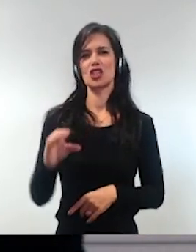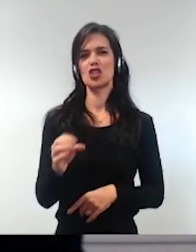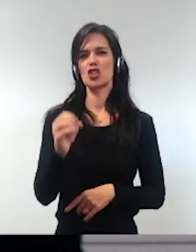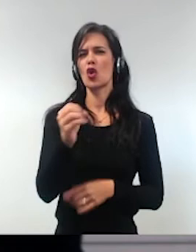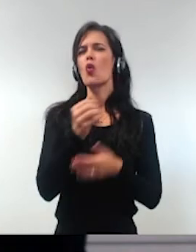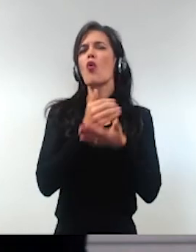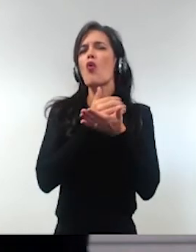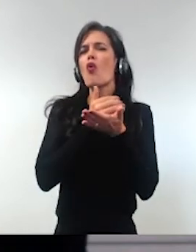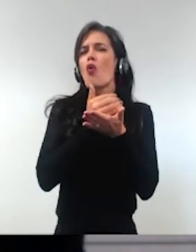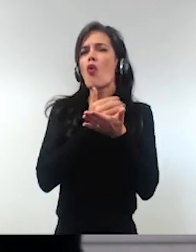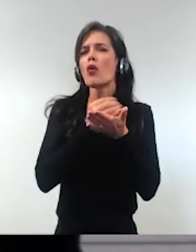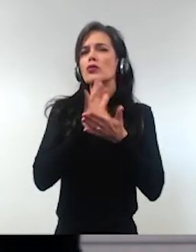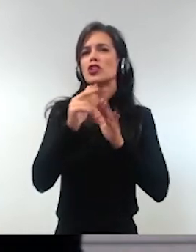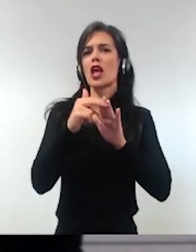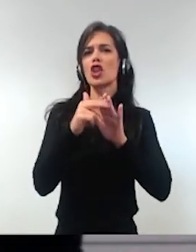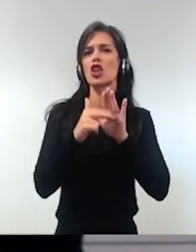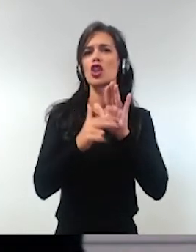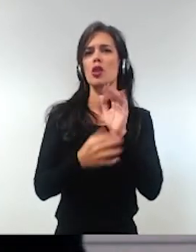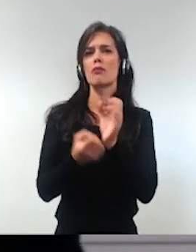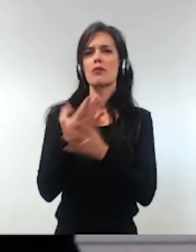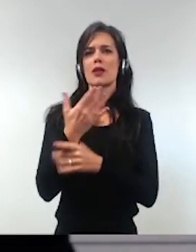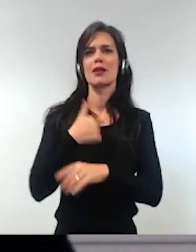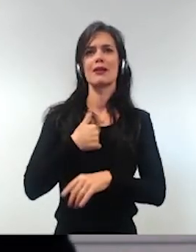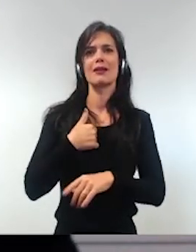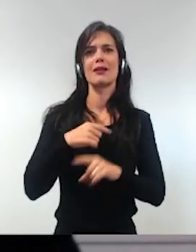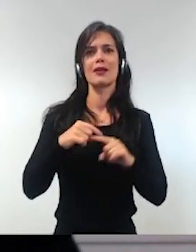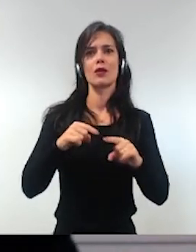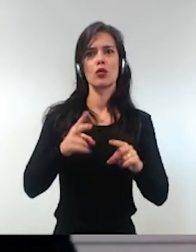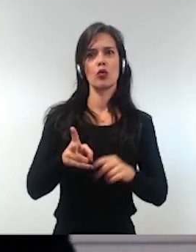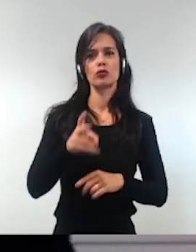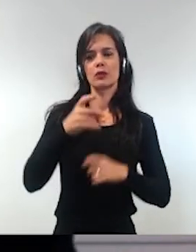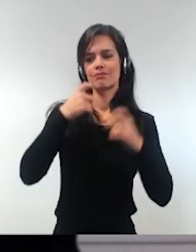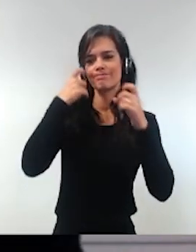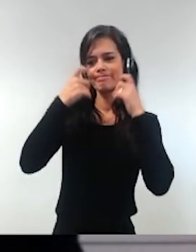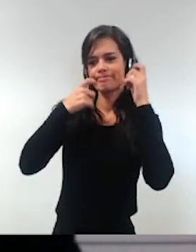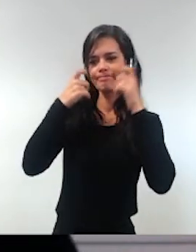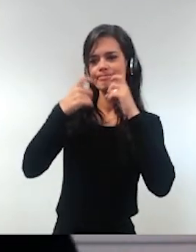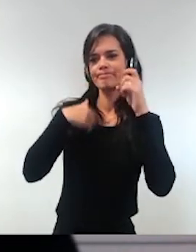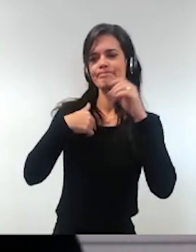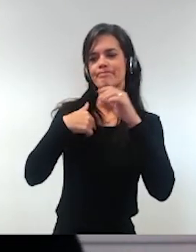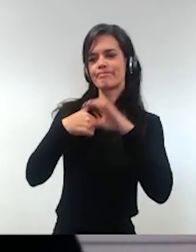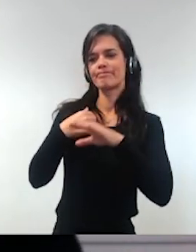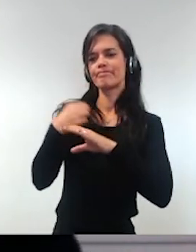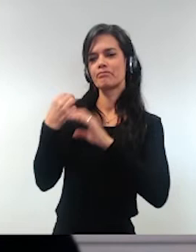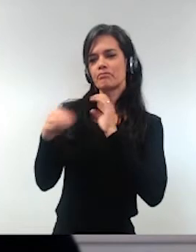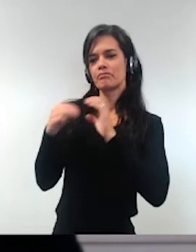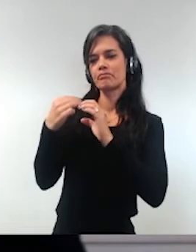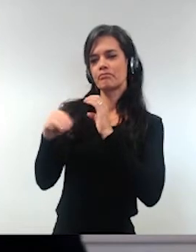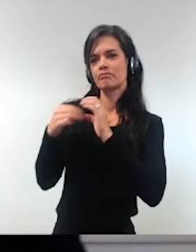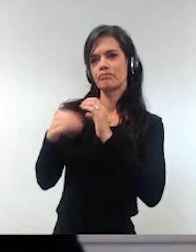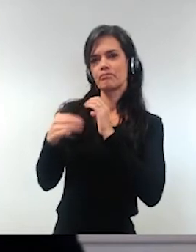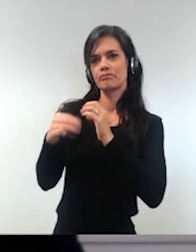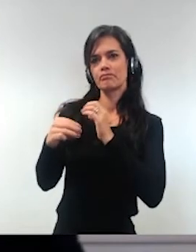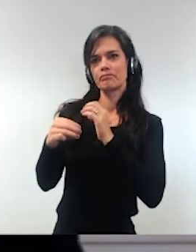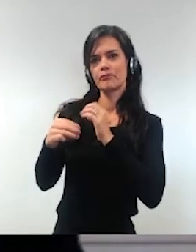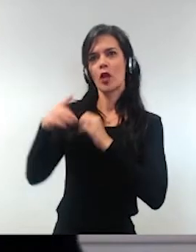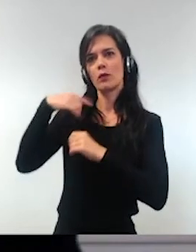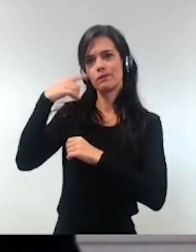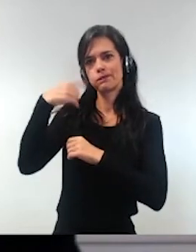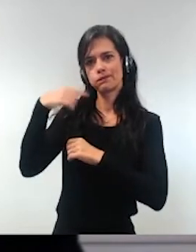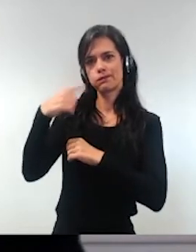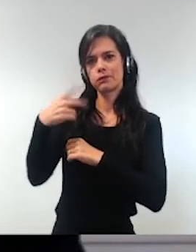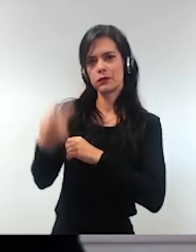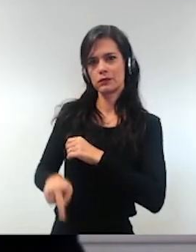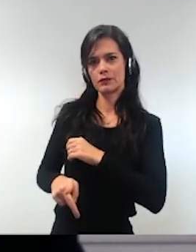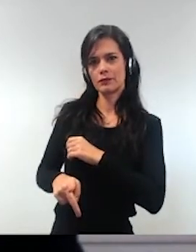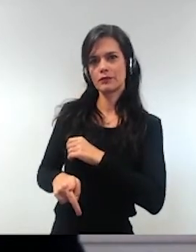logo, normatizou e eu continuava preocupado. Passei algumas mensagens para os advogados aqui mais